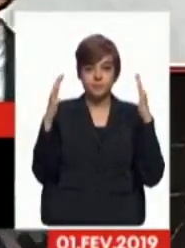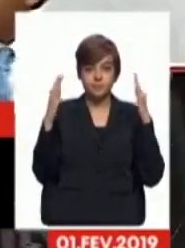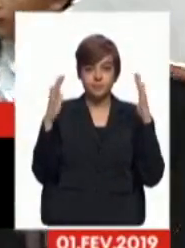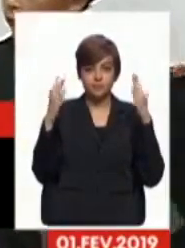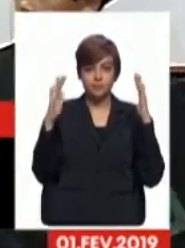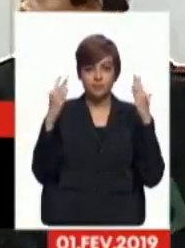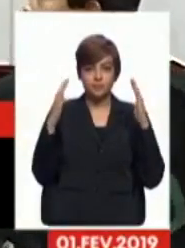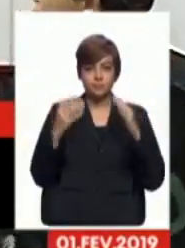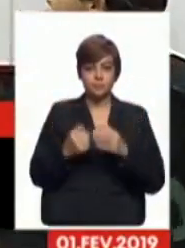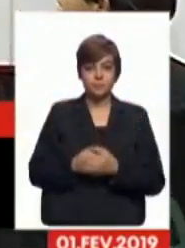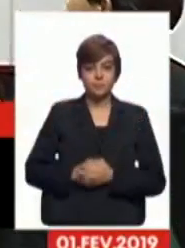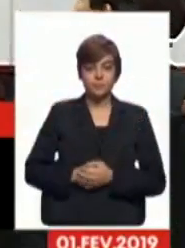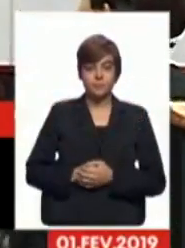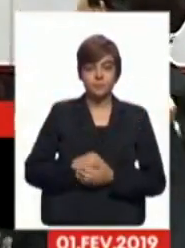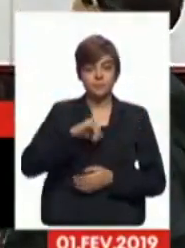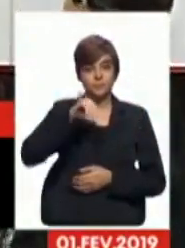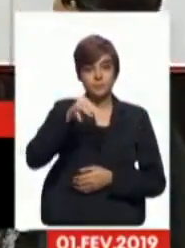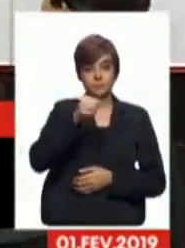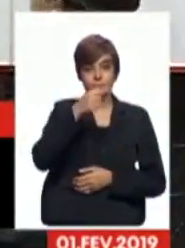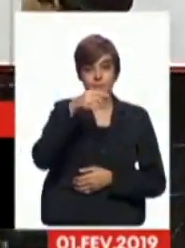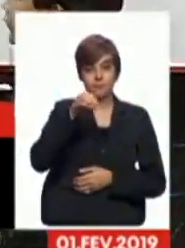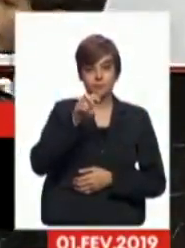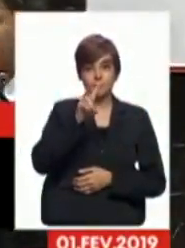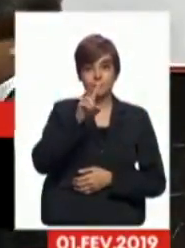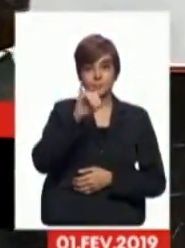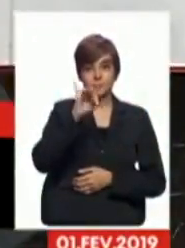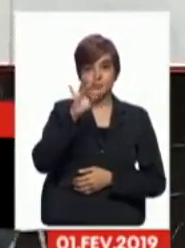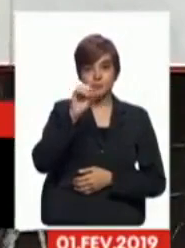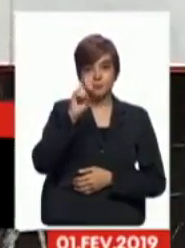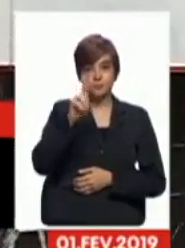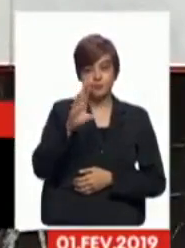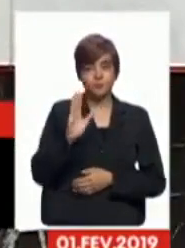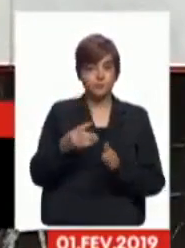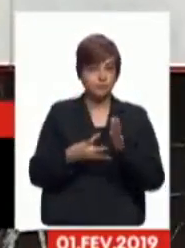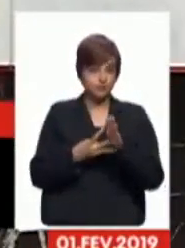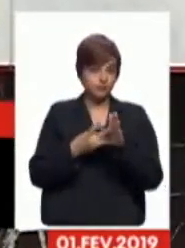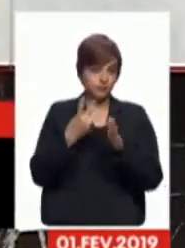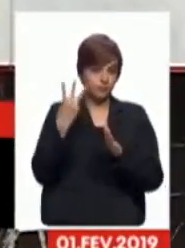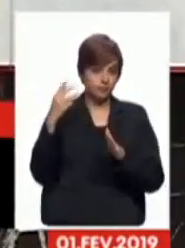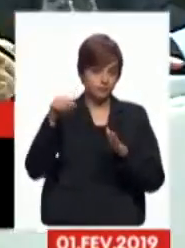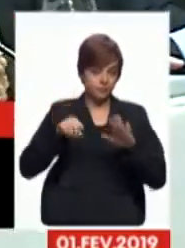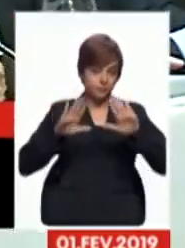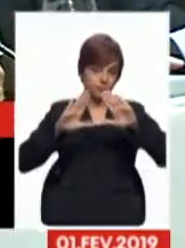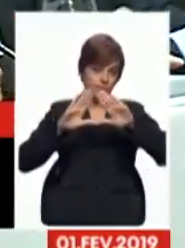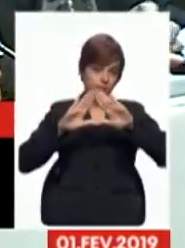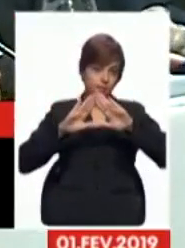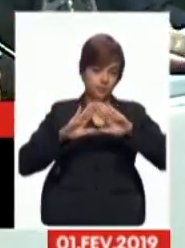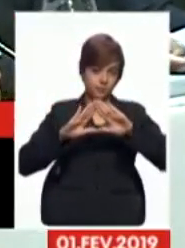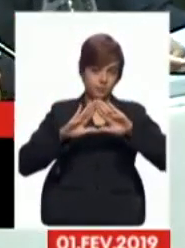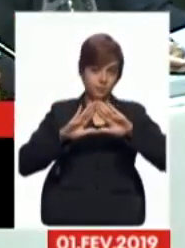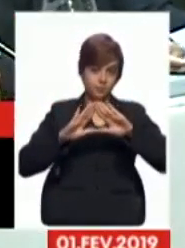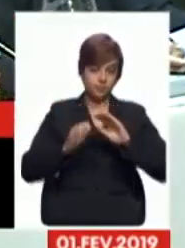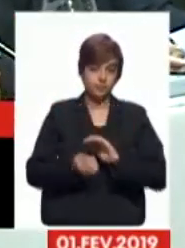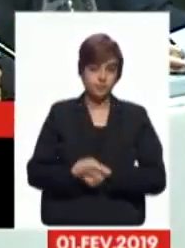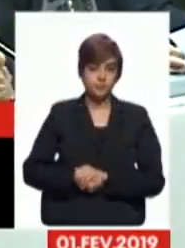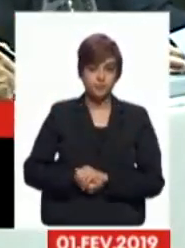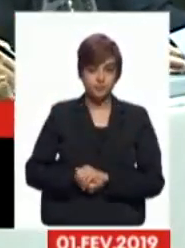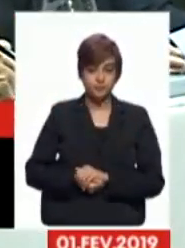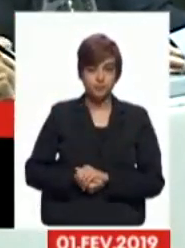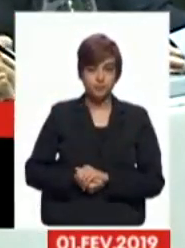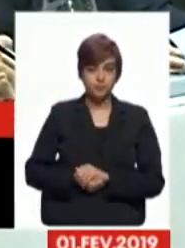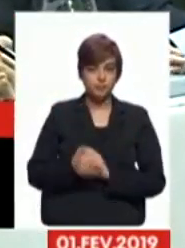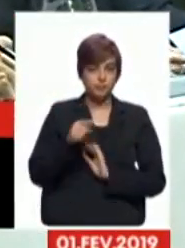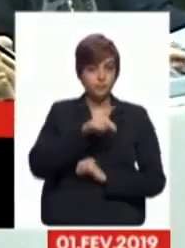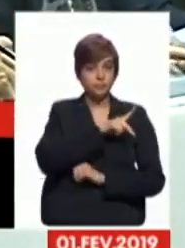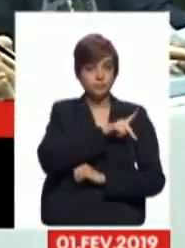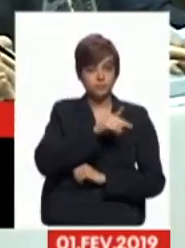O deputado João Vitor Xavier, do PSDB, foi reeleito para o terceiro mandato da Assembleia. Ele é presidente,